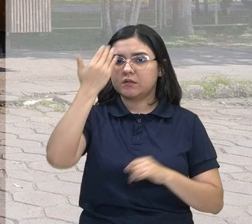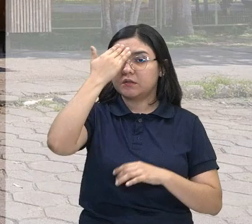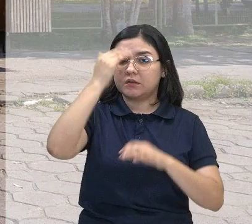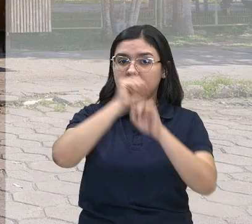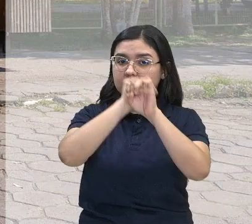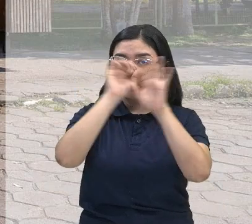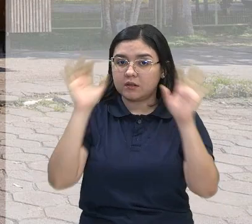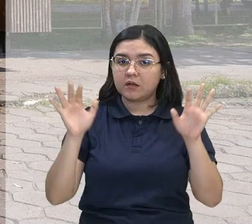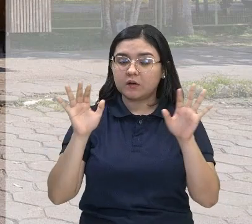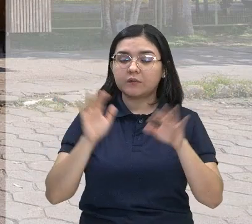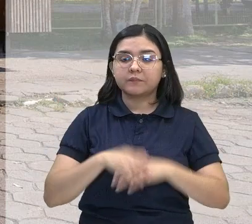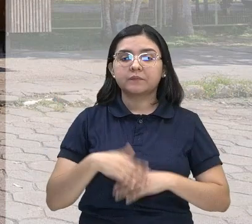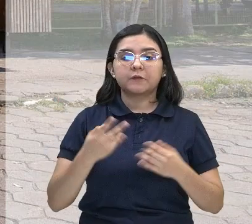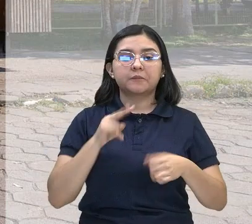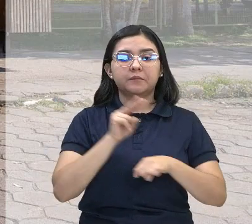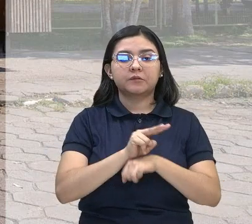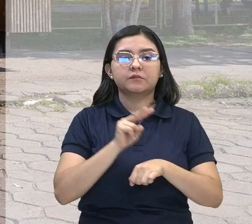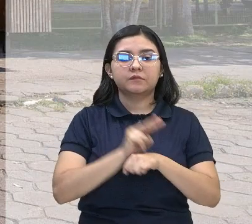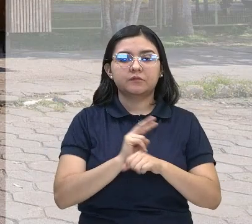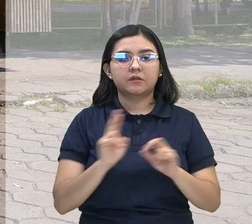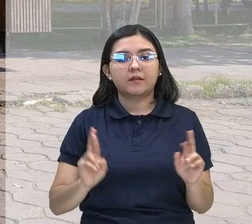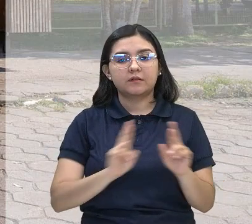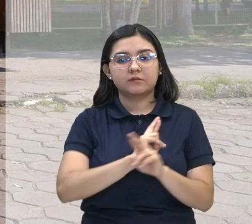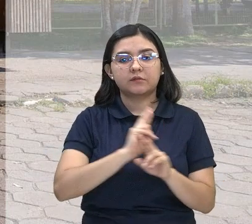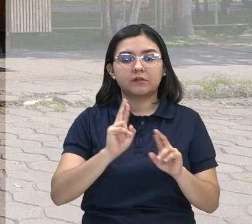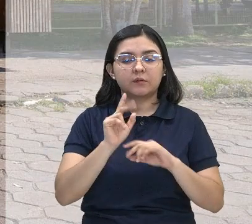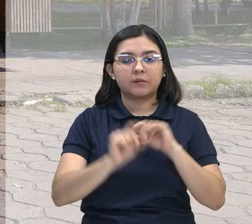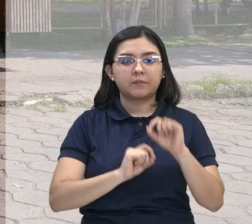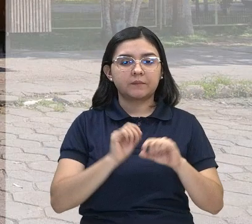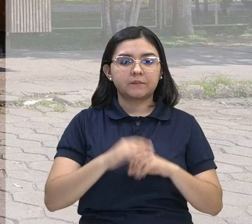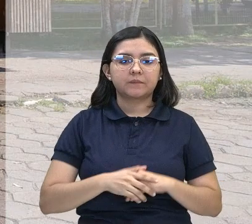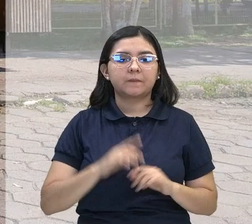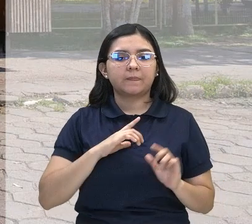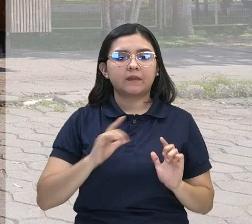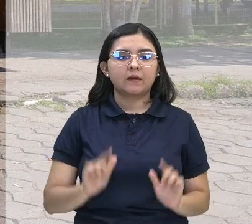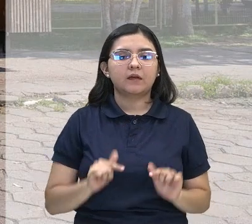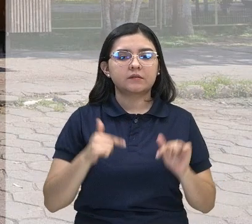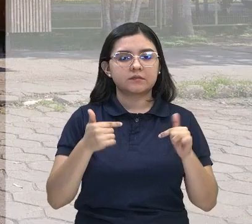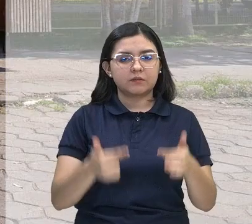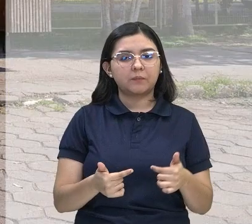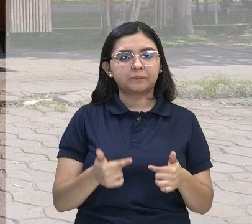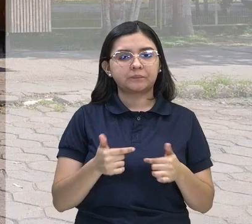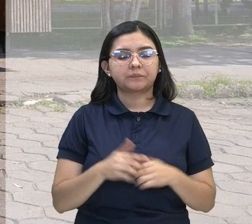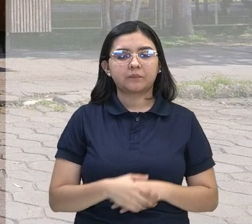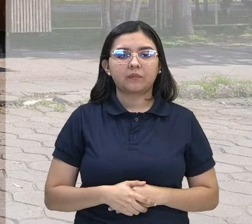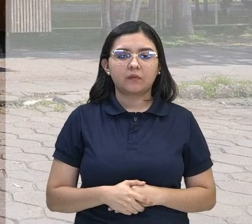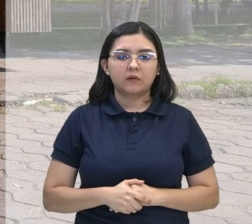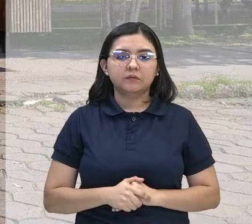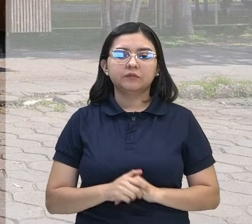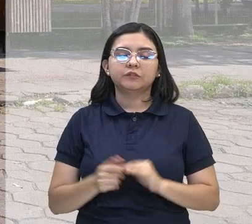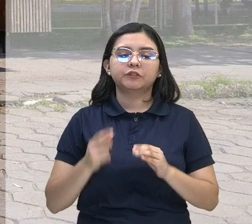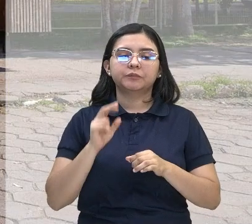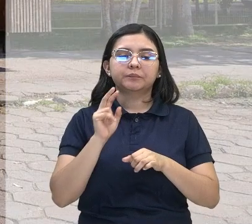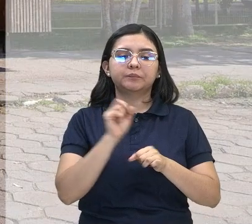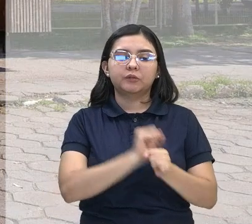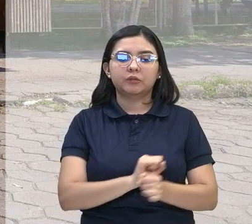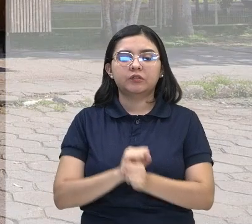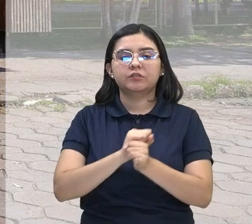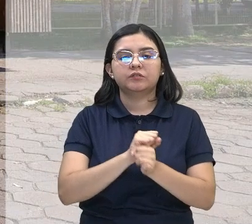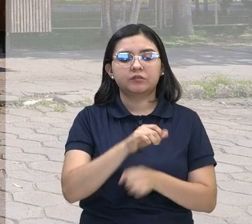A preservação, ela está relacionada com a ação. Olha aí, a ação de proteger